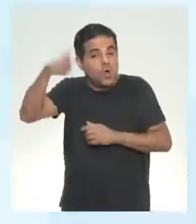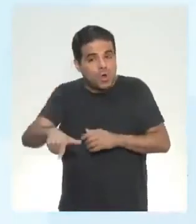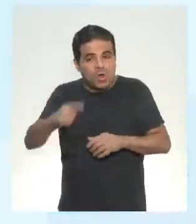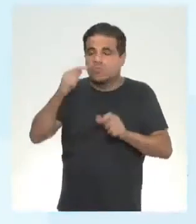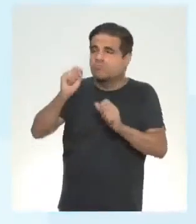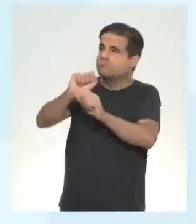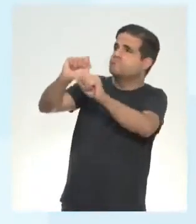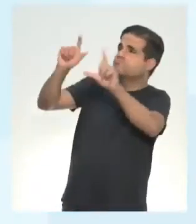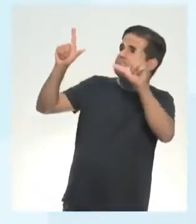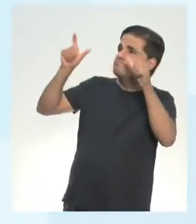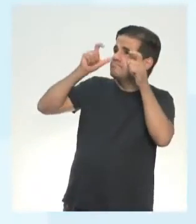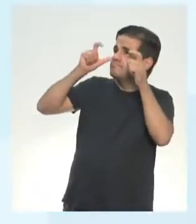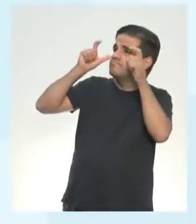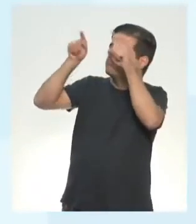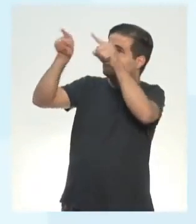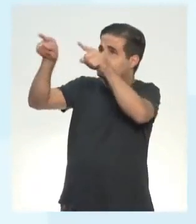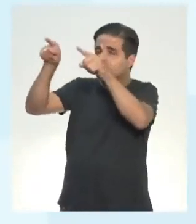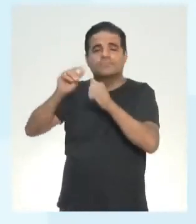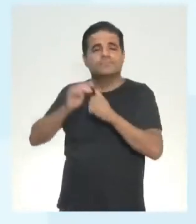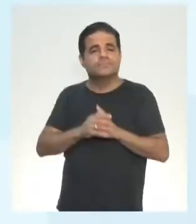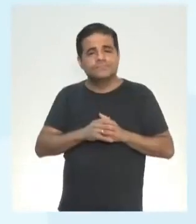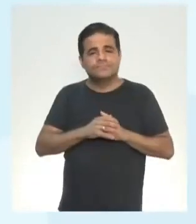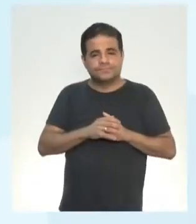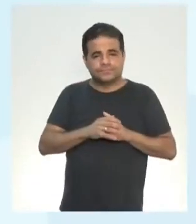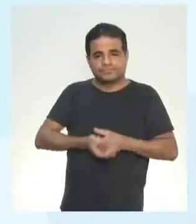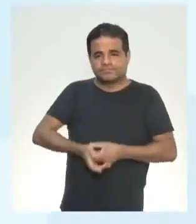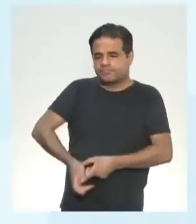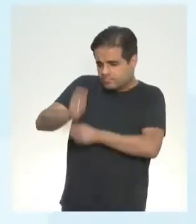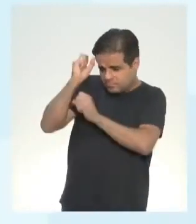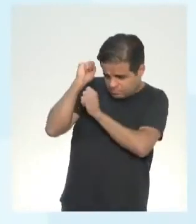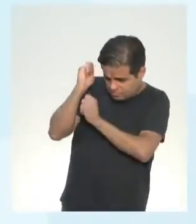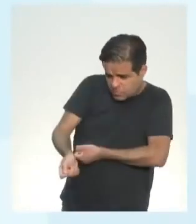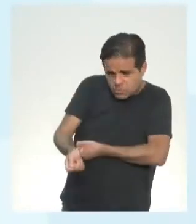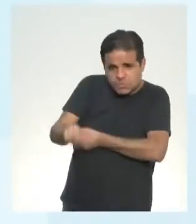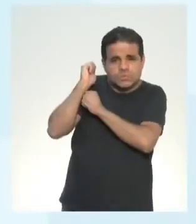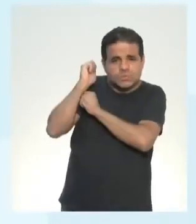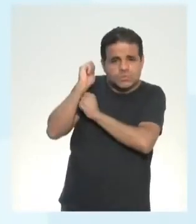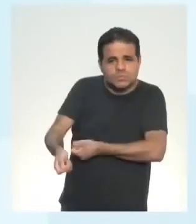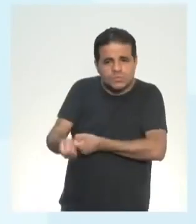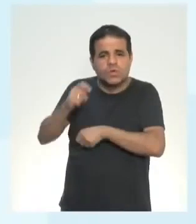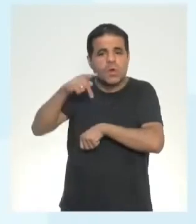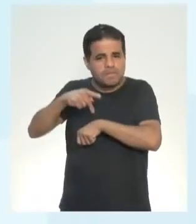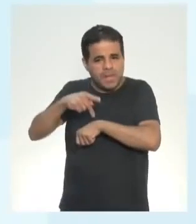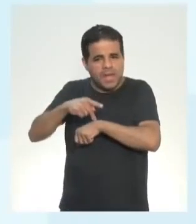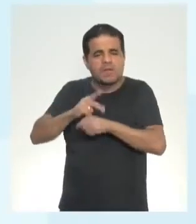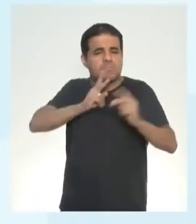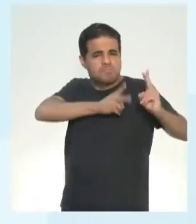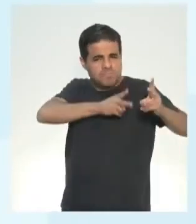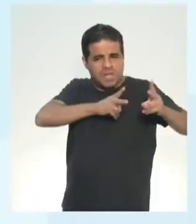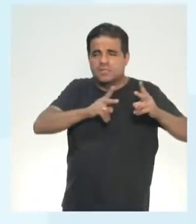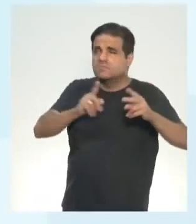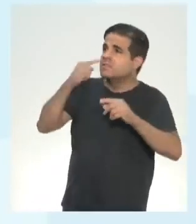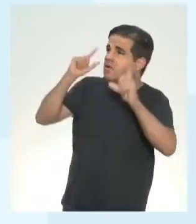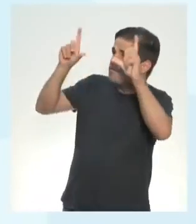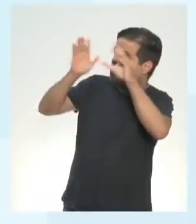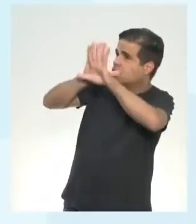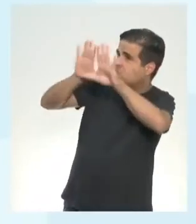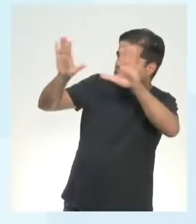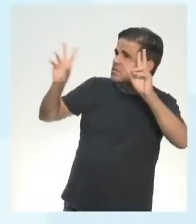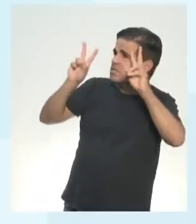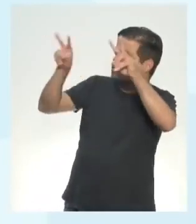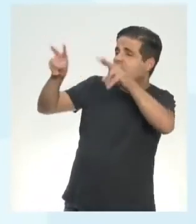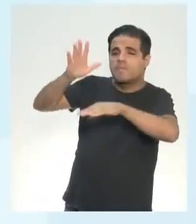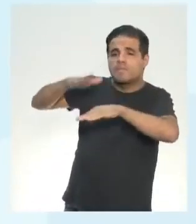quadro. Então, vamos lá. Os quebradores de pedra, né, do mesmo cara. Só que esse aí já é